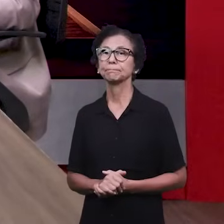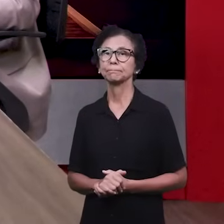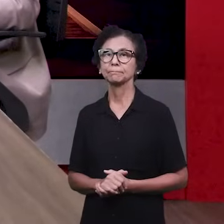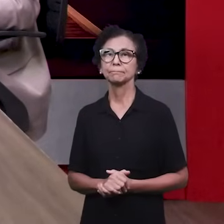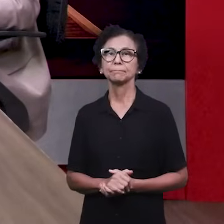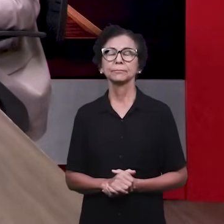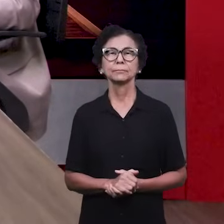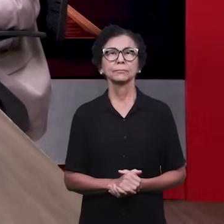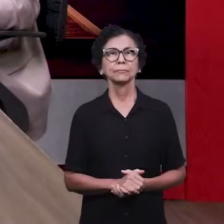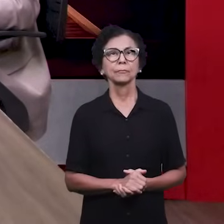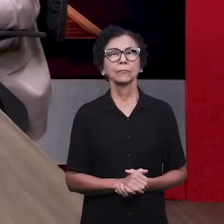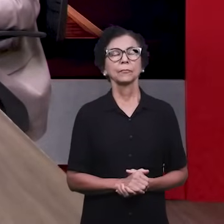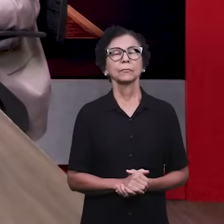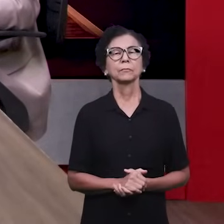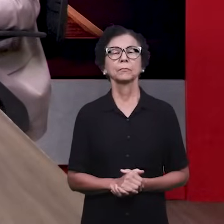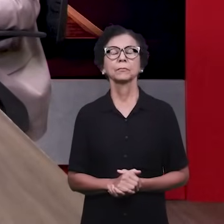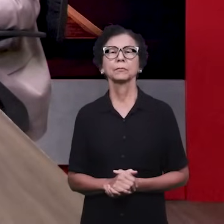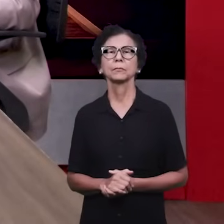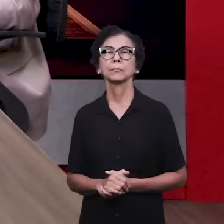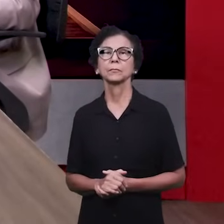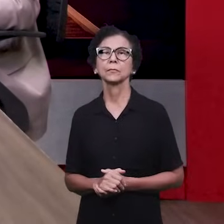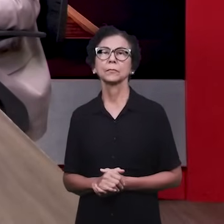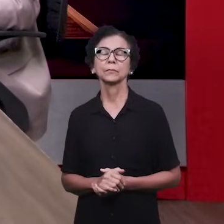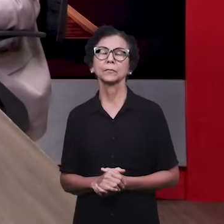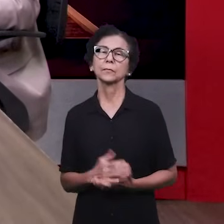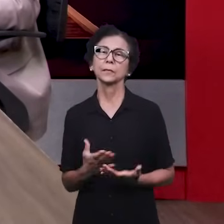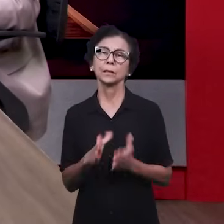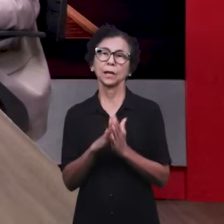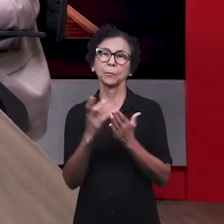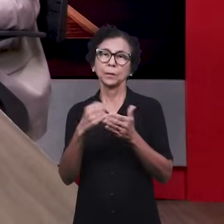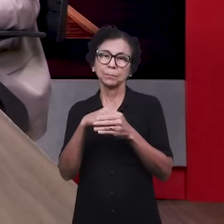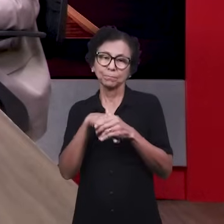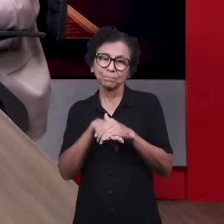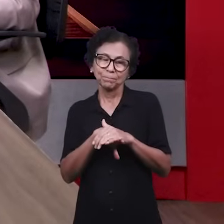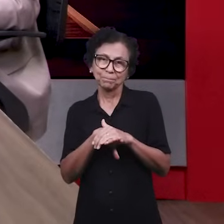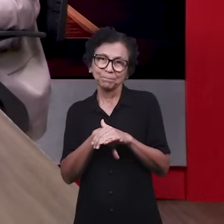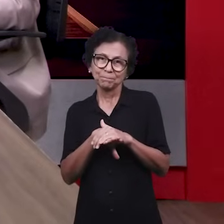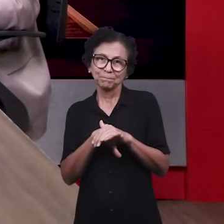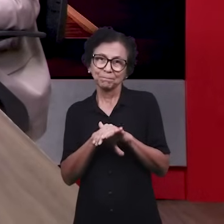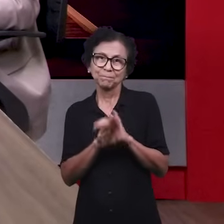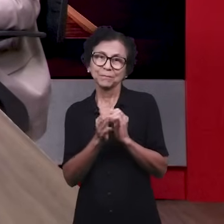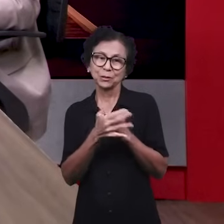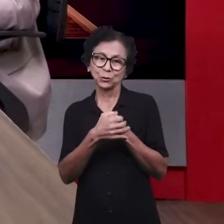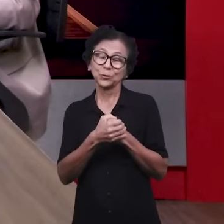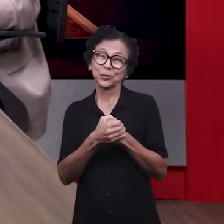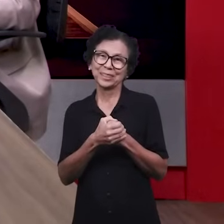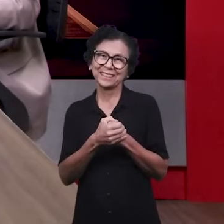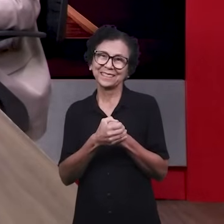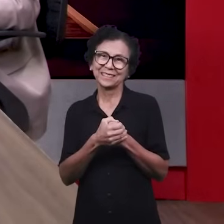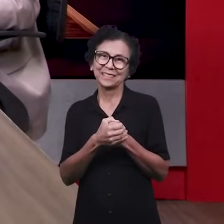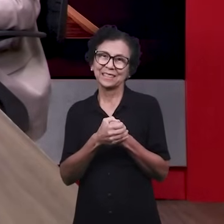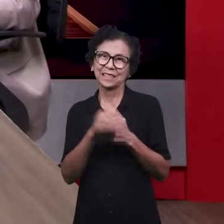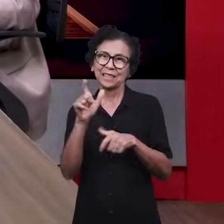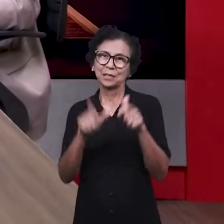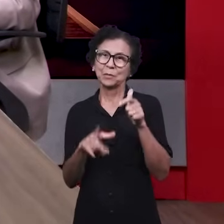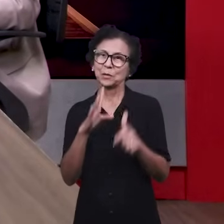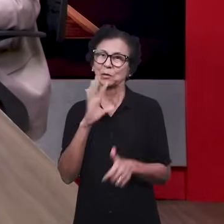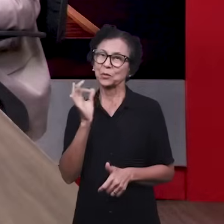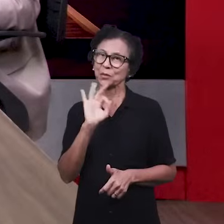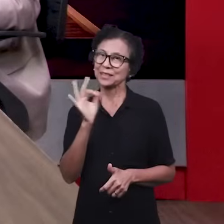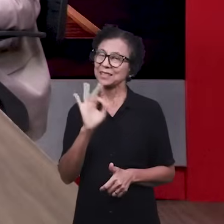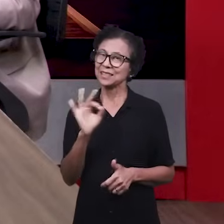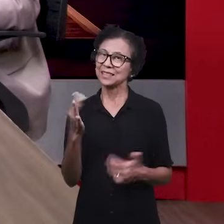ali sem considerar a Bíblia, porque a Bíblia também estava escondida, né? Ninguém tinha acesso à palavra, né? A interpretação era só a partir